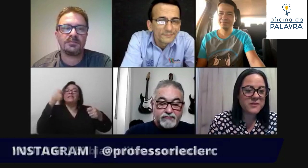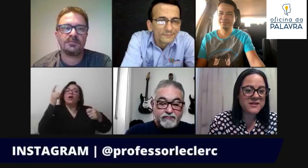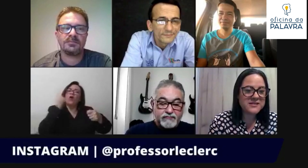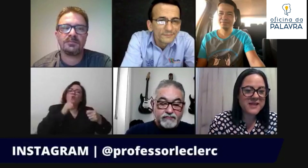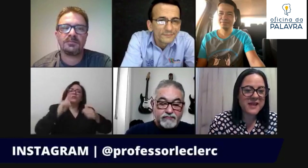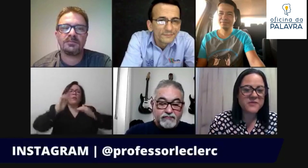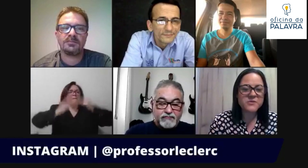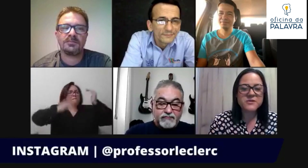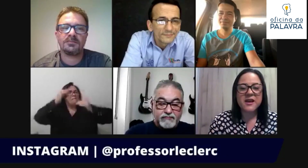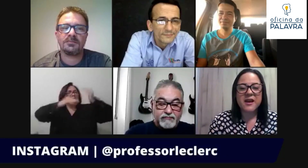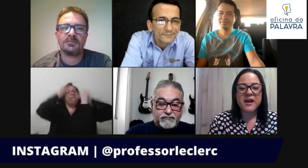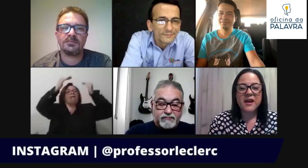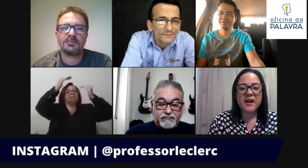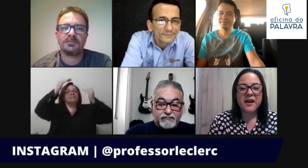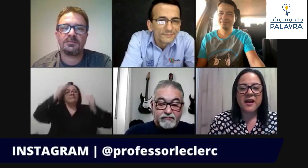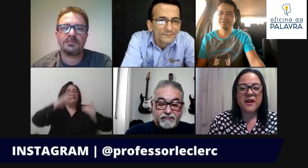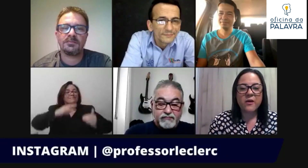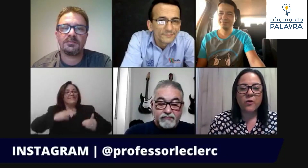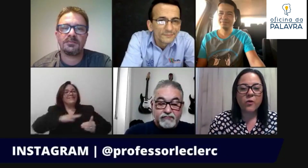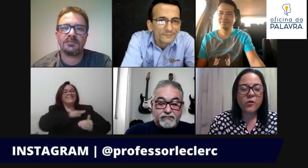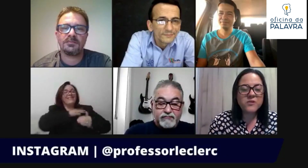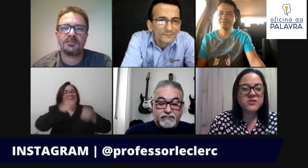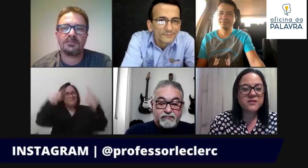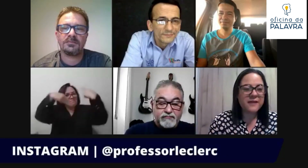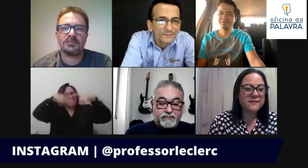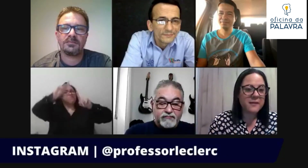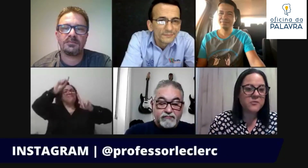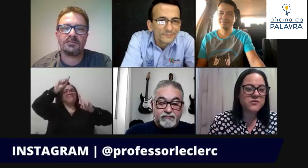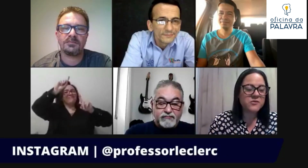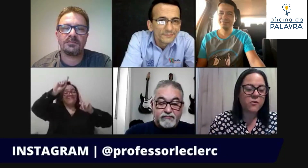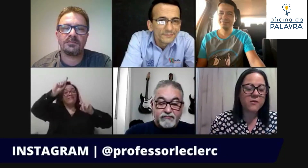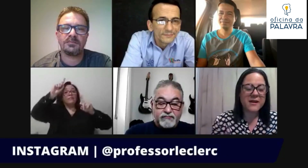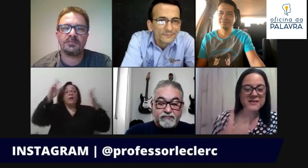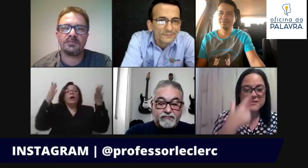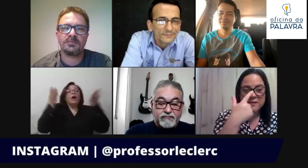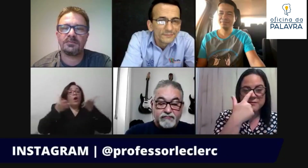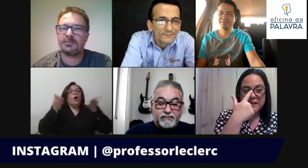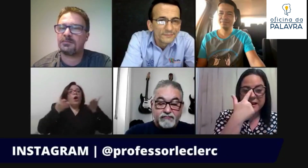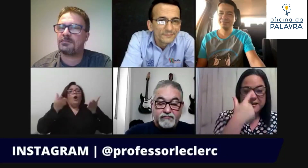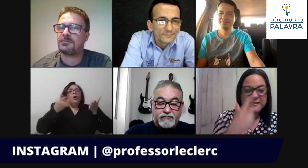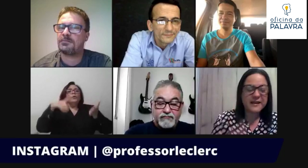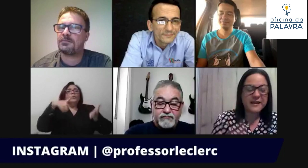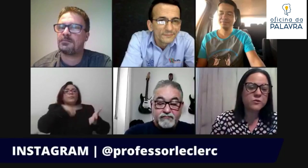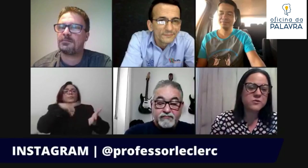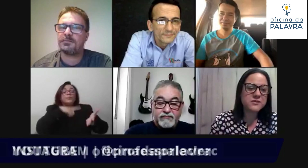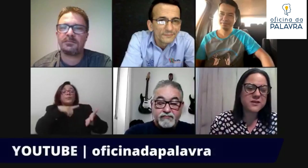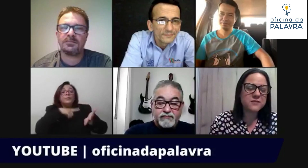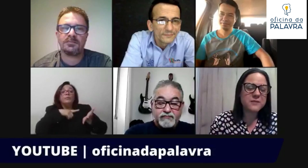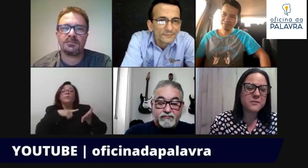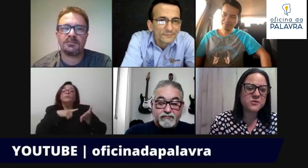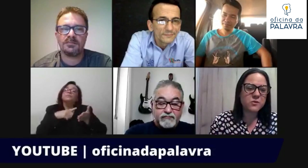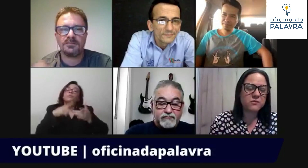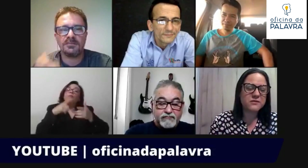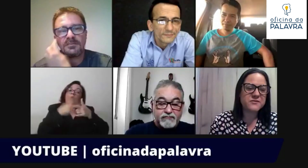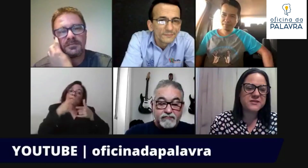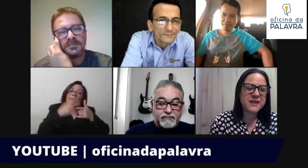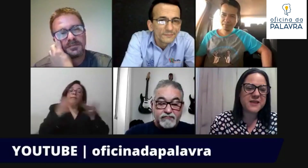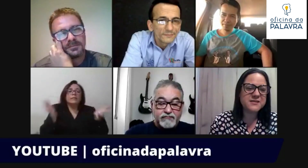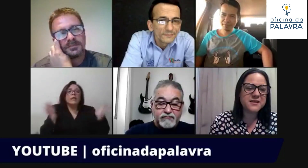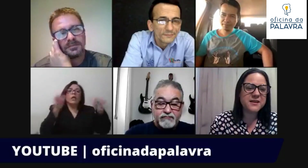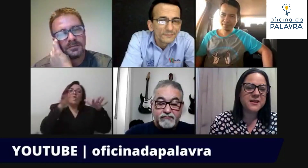desenvolver seus ministérios. Hoje, né, temos com a questão da inclusão da pessoa